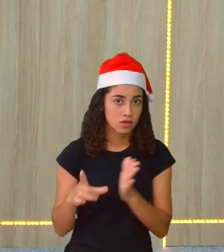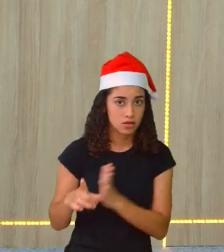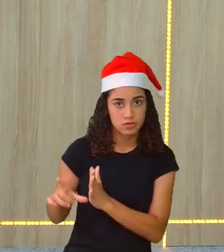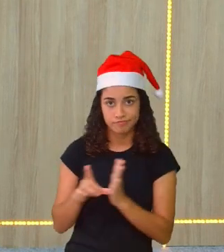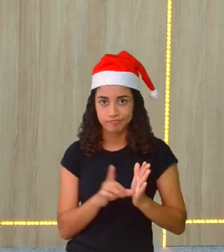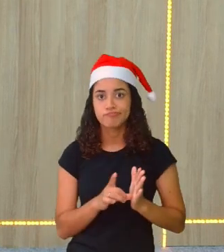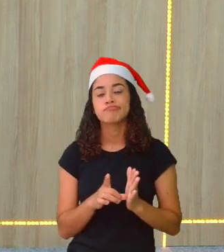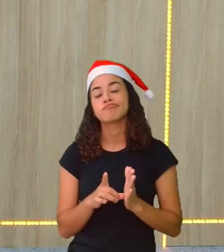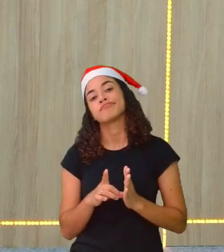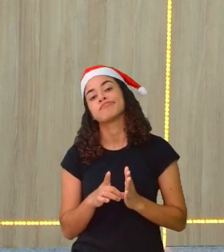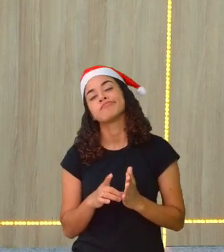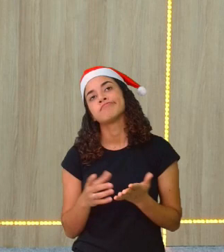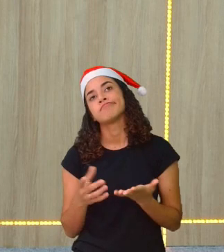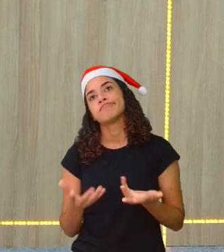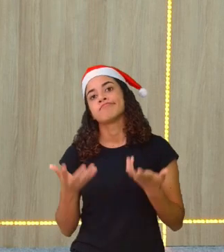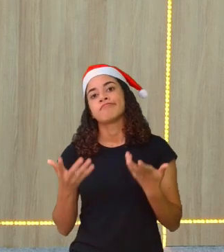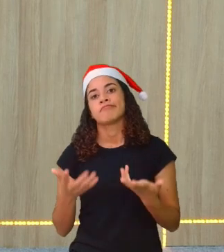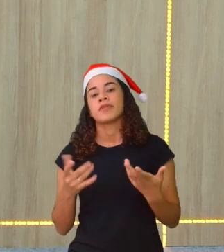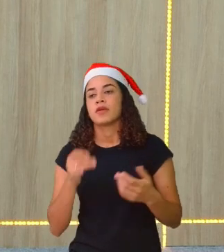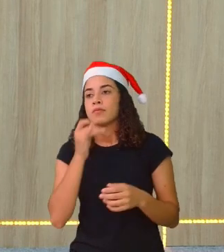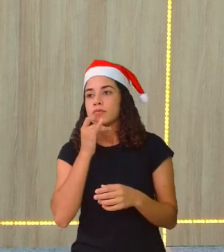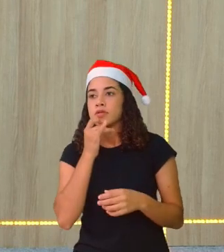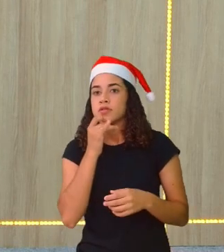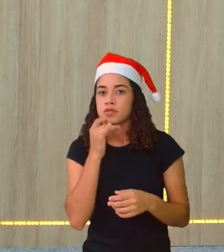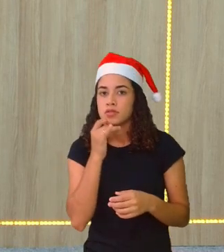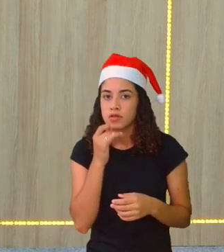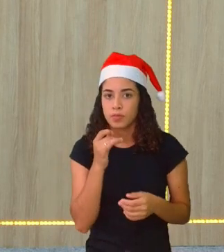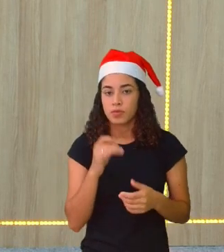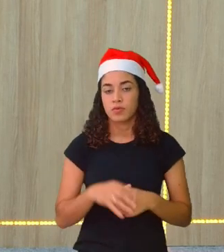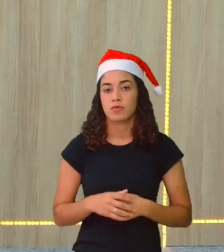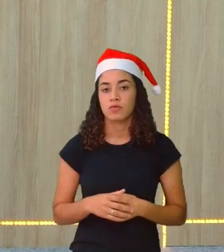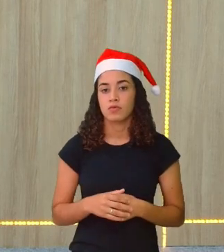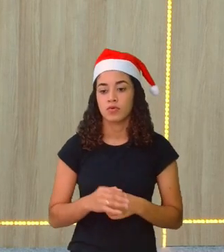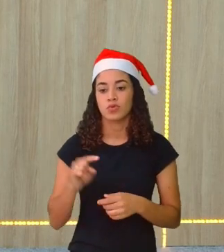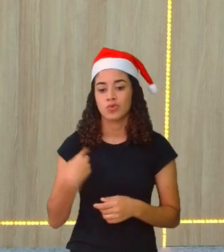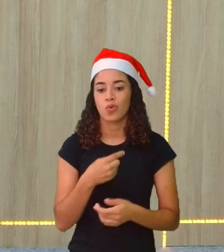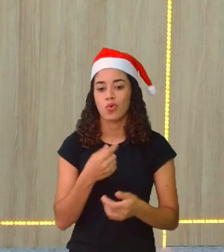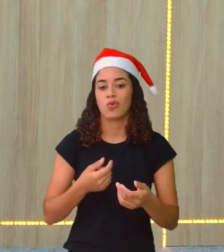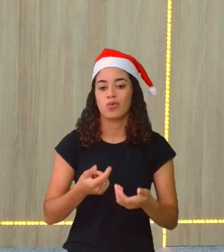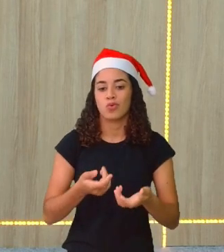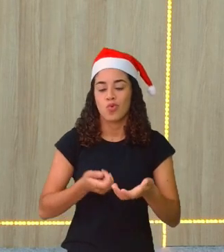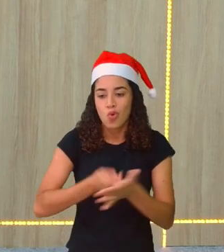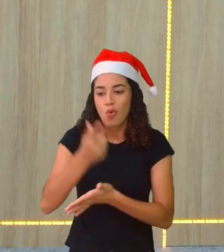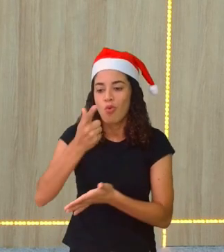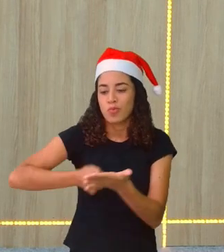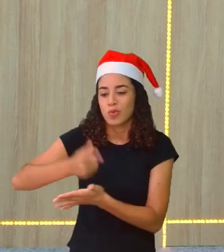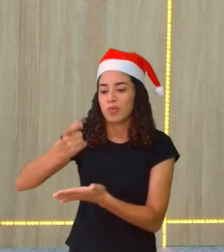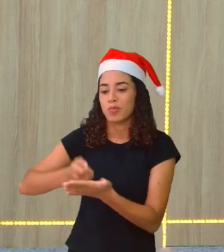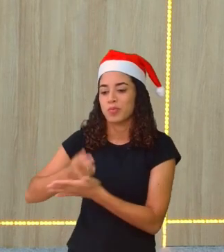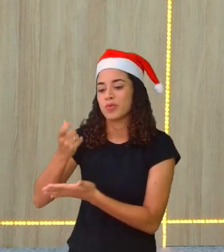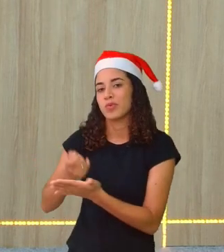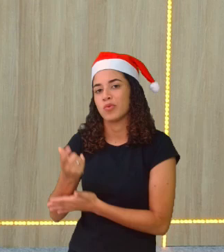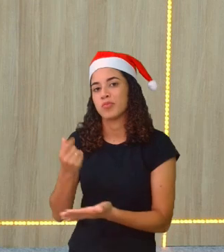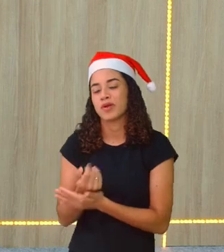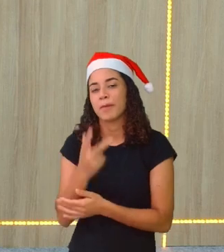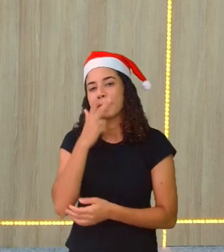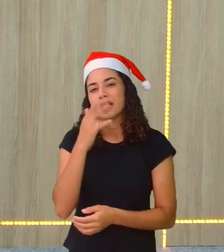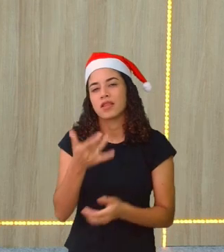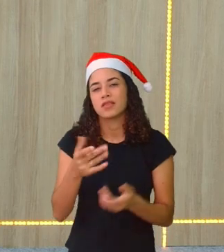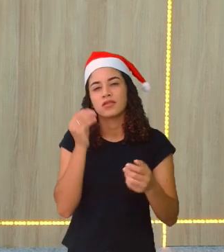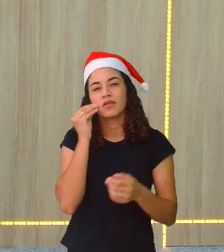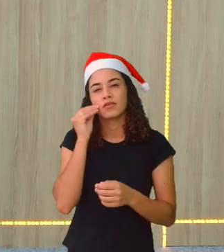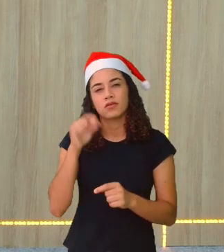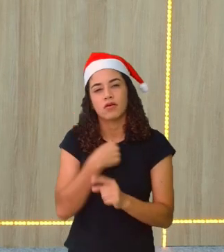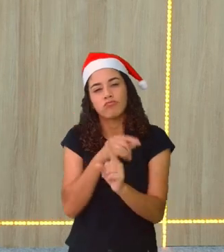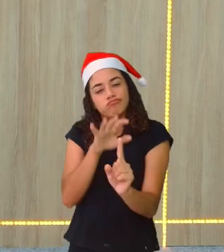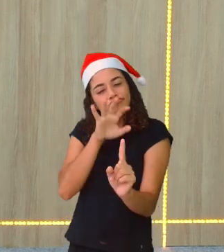vezes apontar para a gente, né, que é a questão do consumismo, ele tenta, não é apontar, ele tenta assim fazer